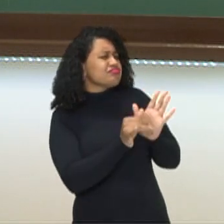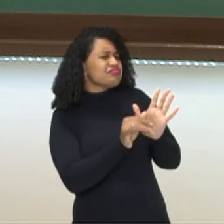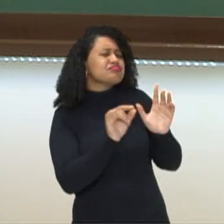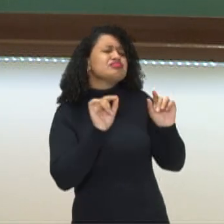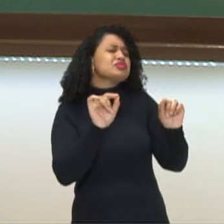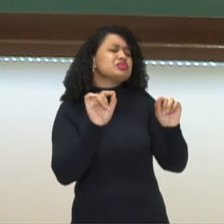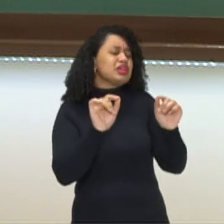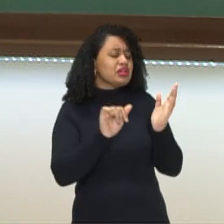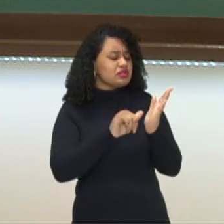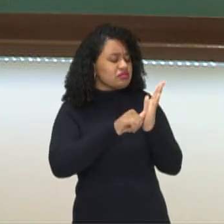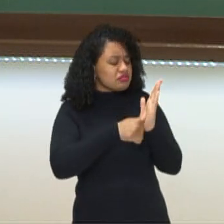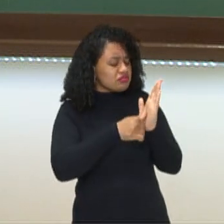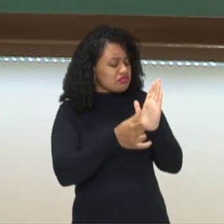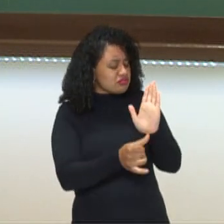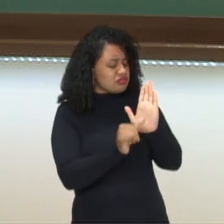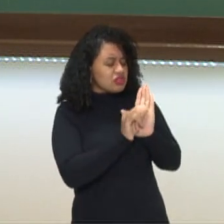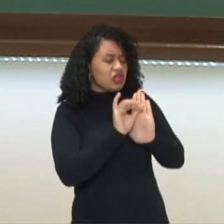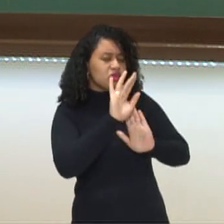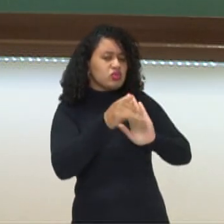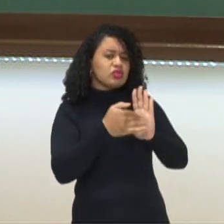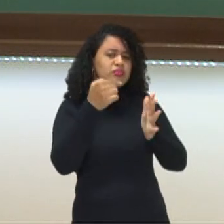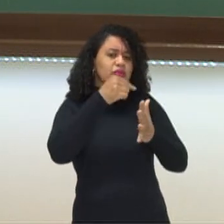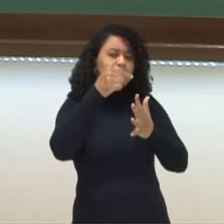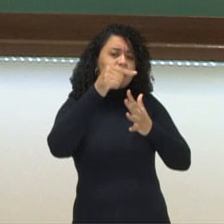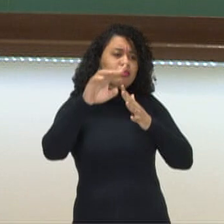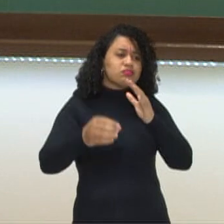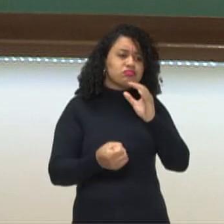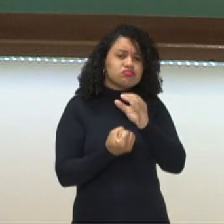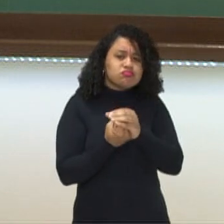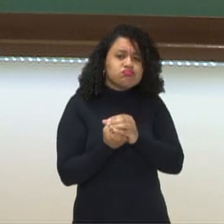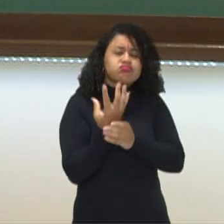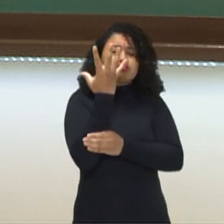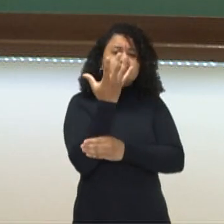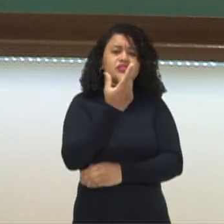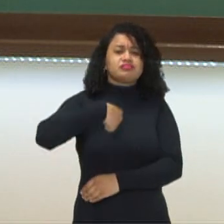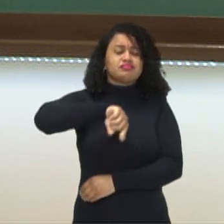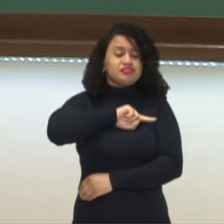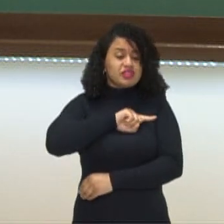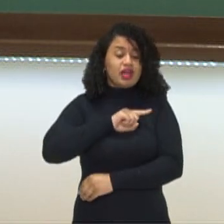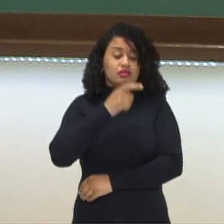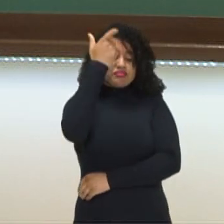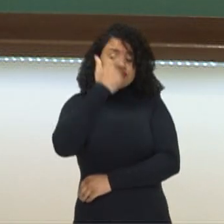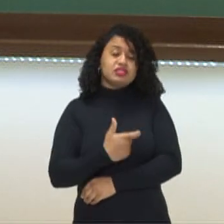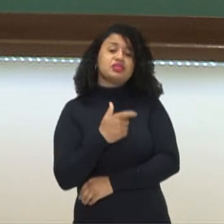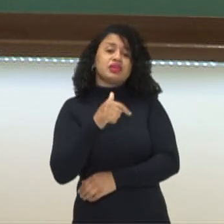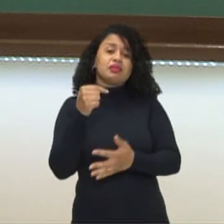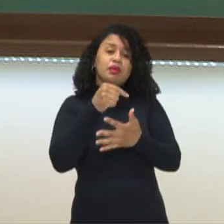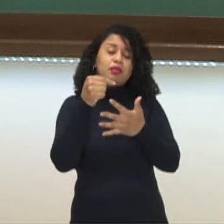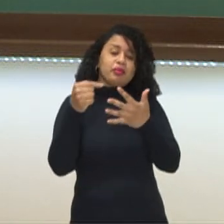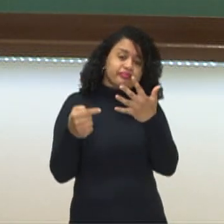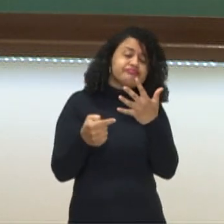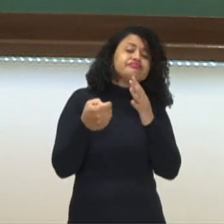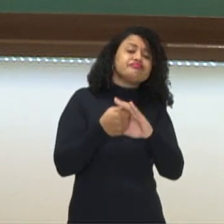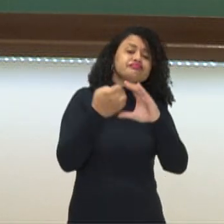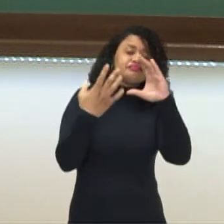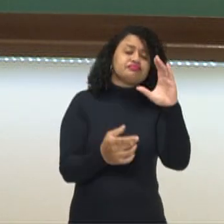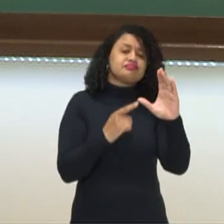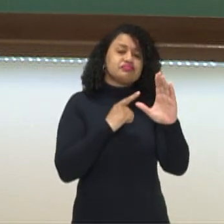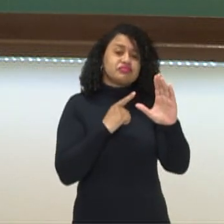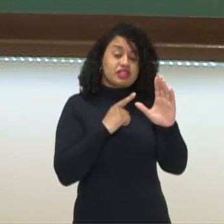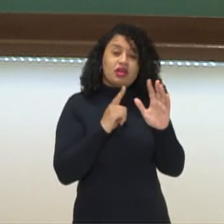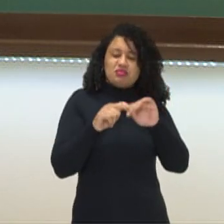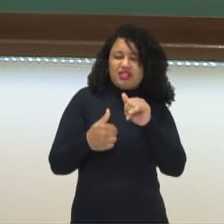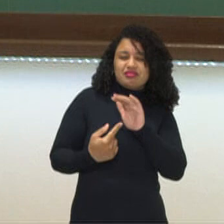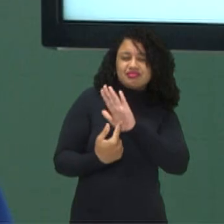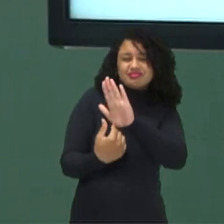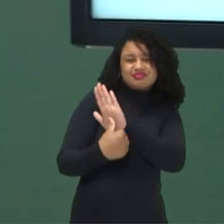aquilo que nos compõe, que faz sermos quem somos, né? Então, que nos identifica. Então,